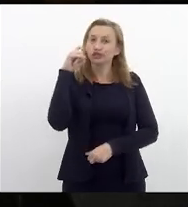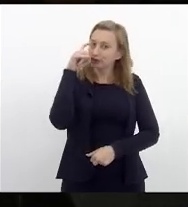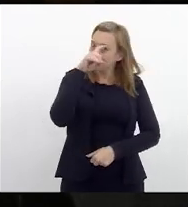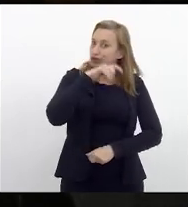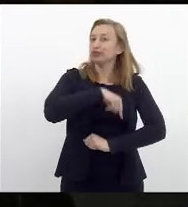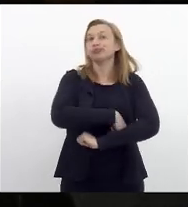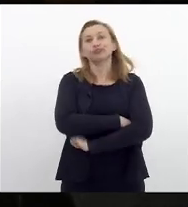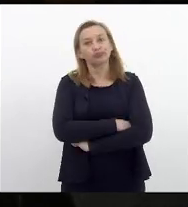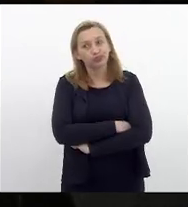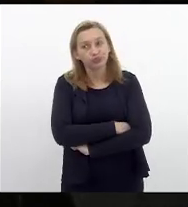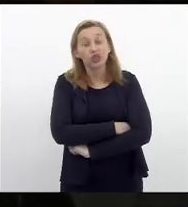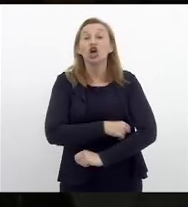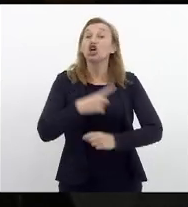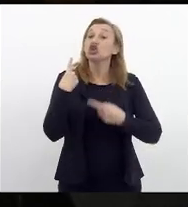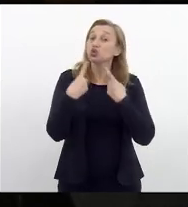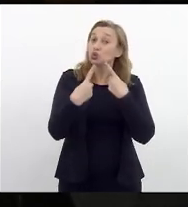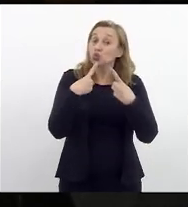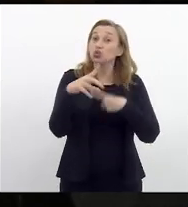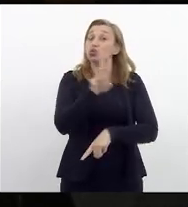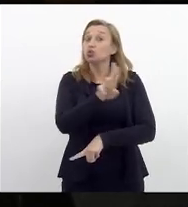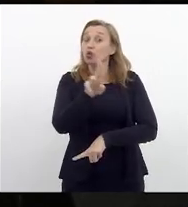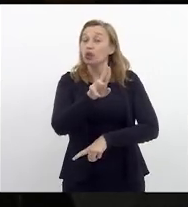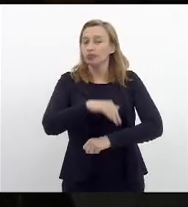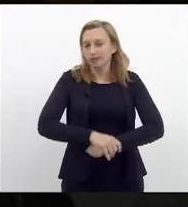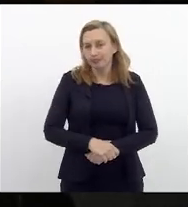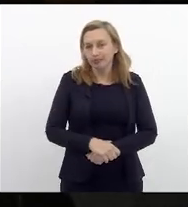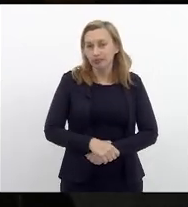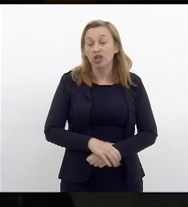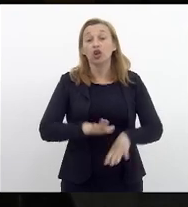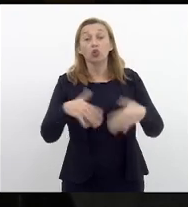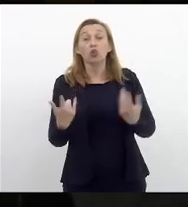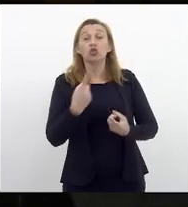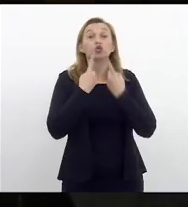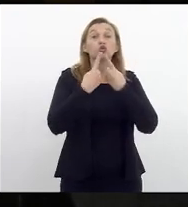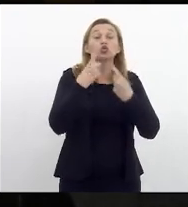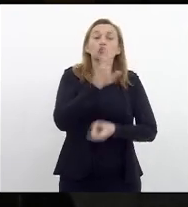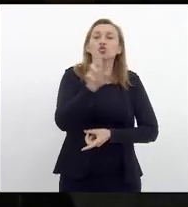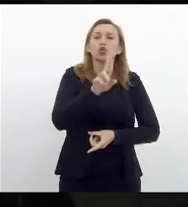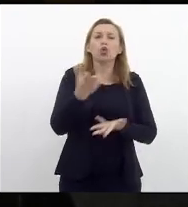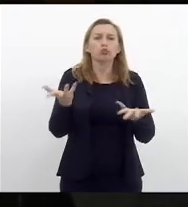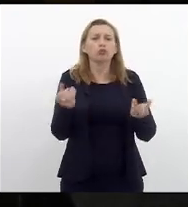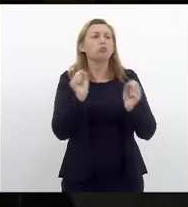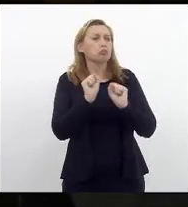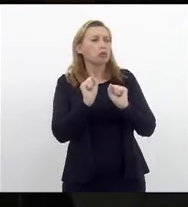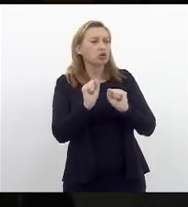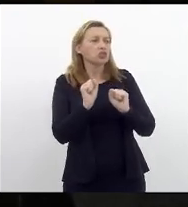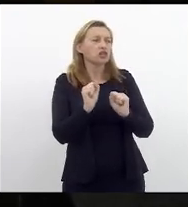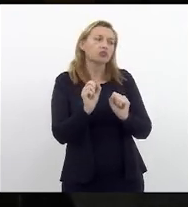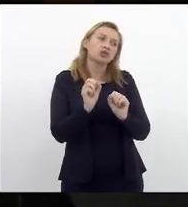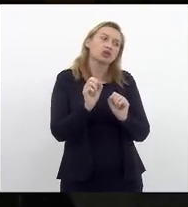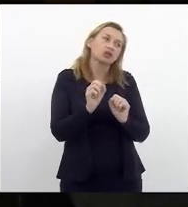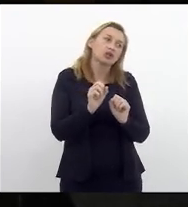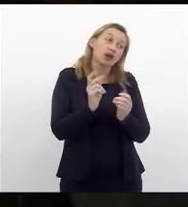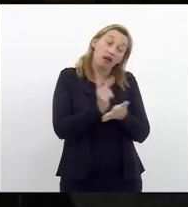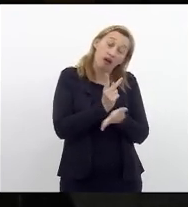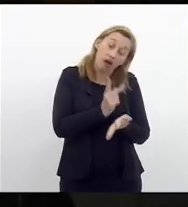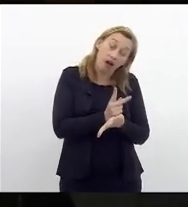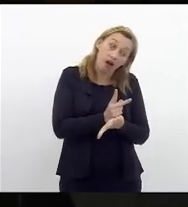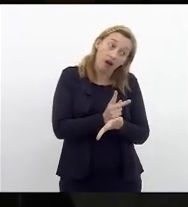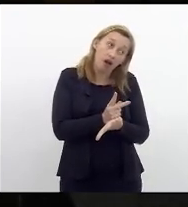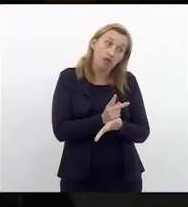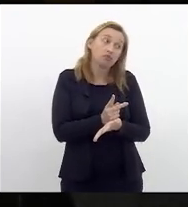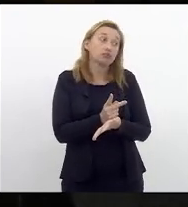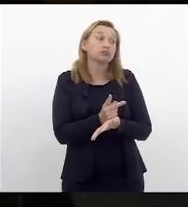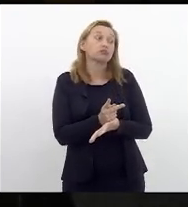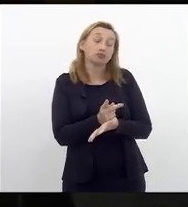difícil discutir nome. E quando a gente discute nome, podemos até cometer injustiças,